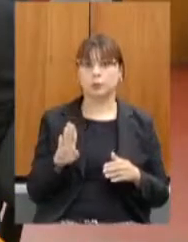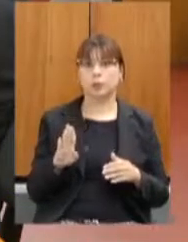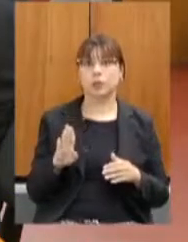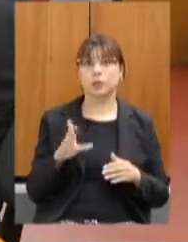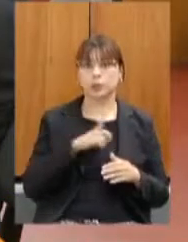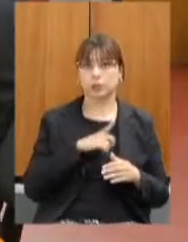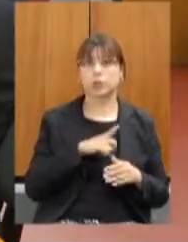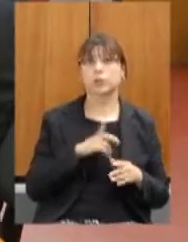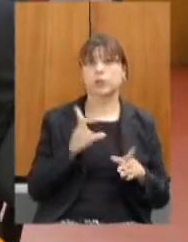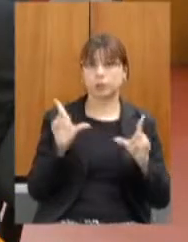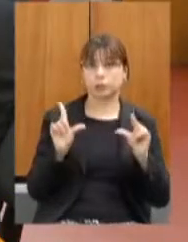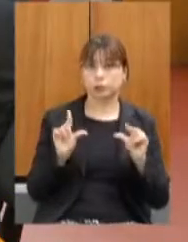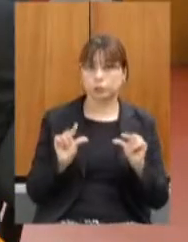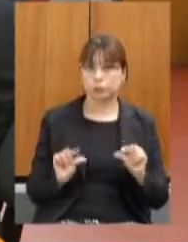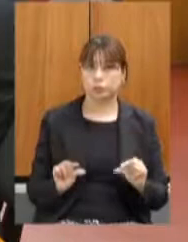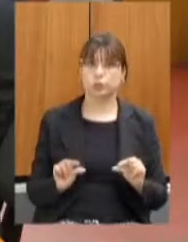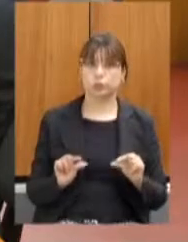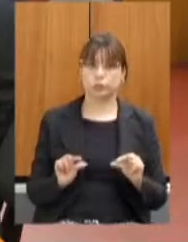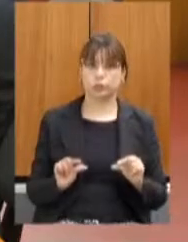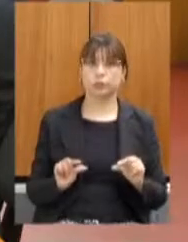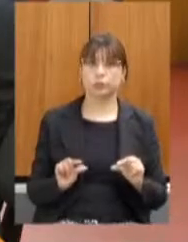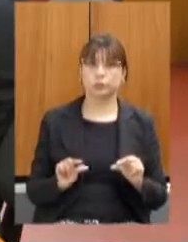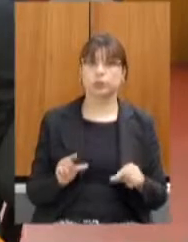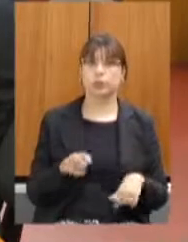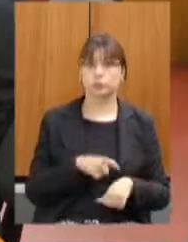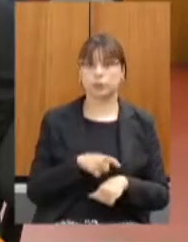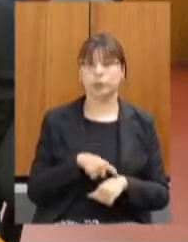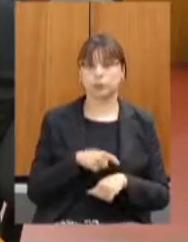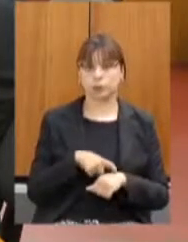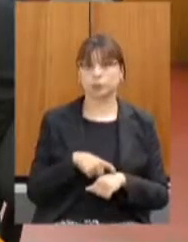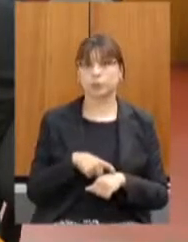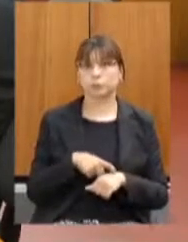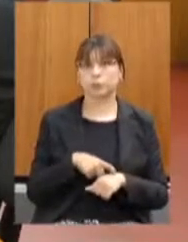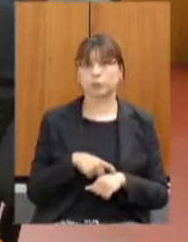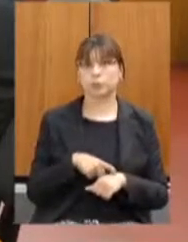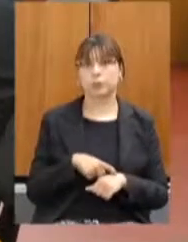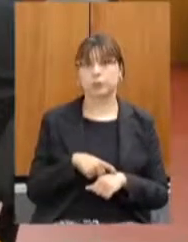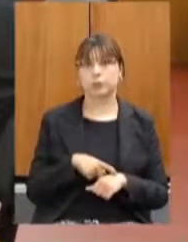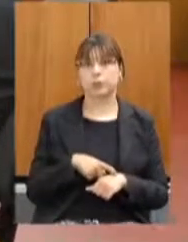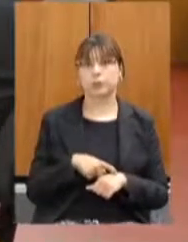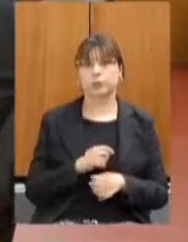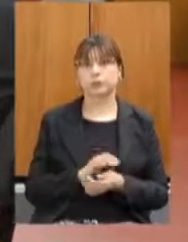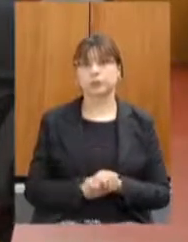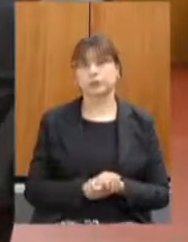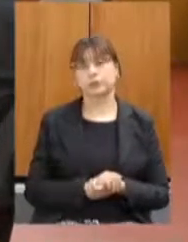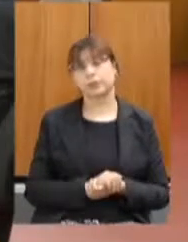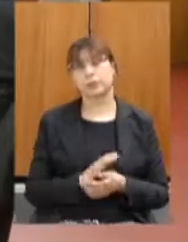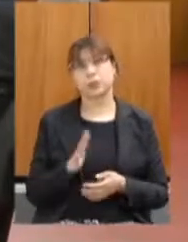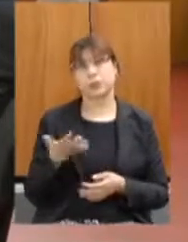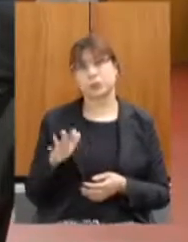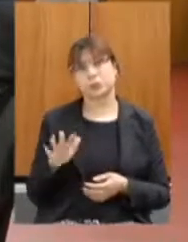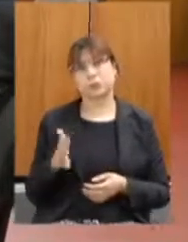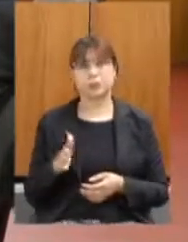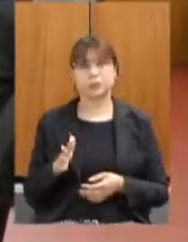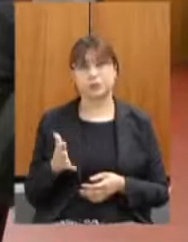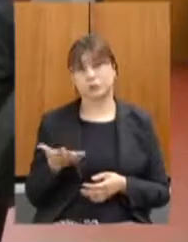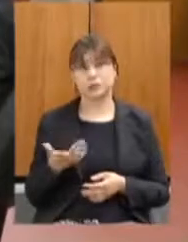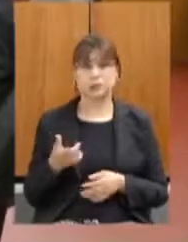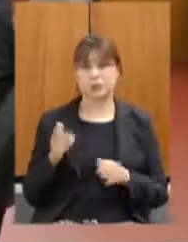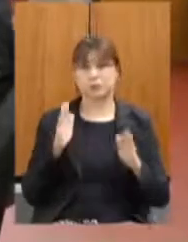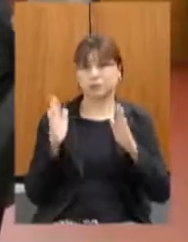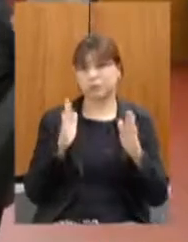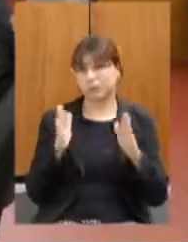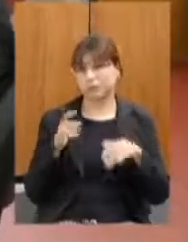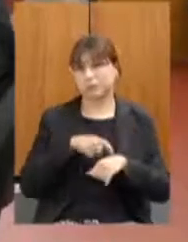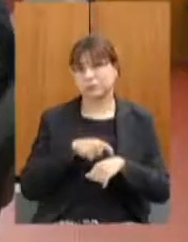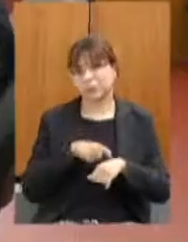houve o momento de desabastecimento esse momento é foi revertido em e da epidemia vamos falar